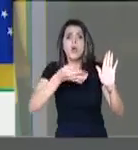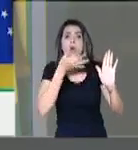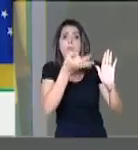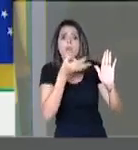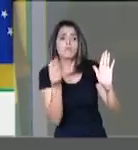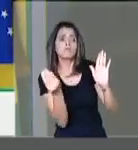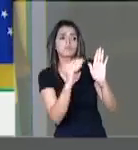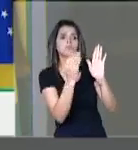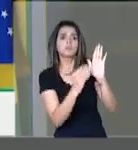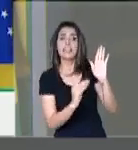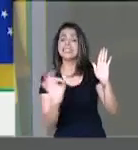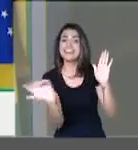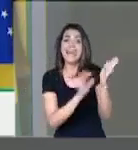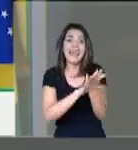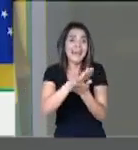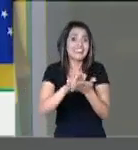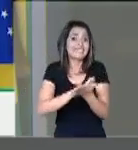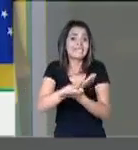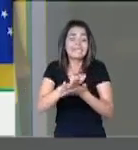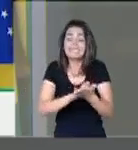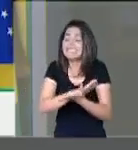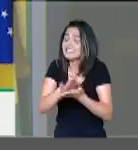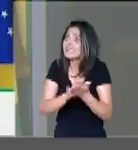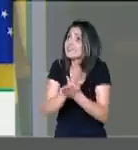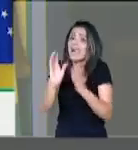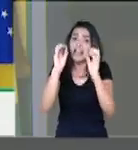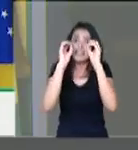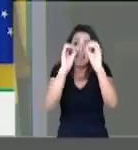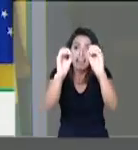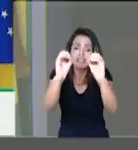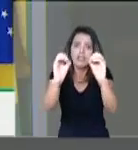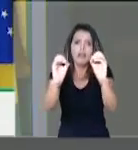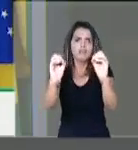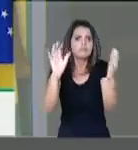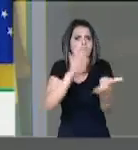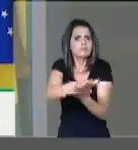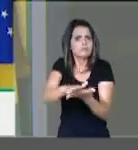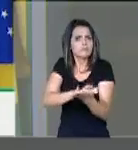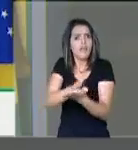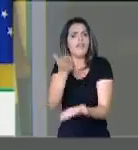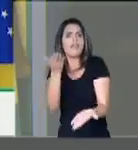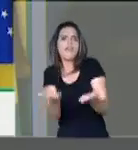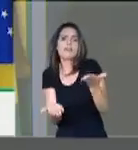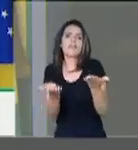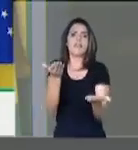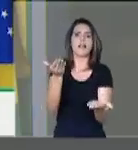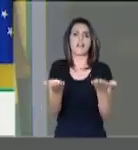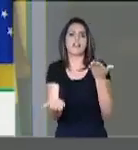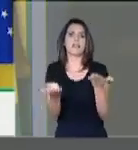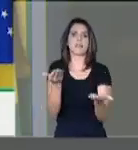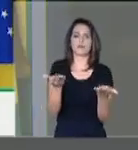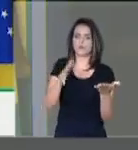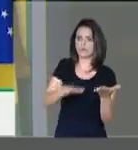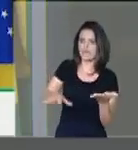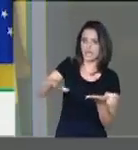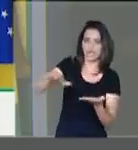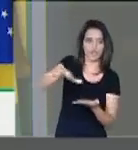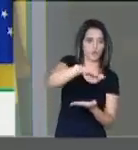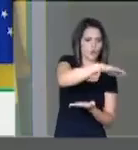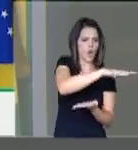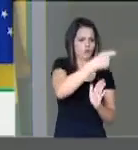se quer consenso sequer chegou próximo de um equilíbrio entre os setores